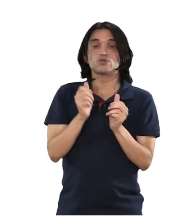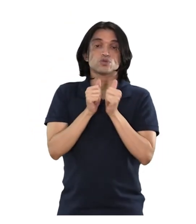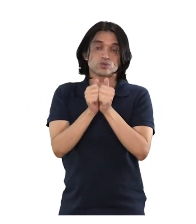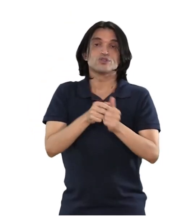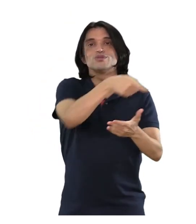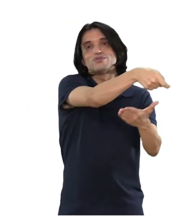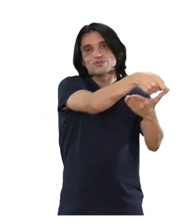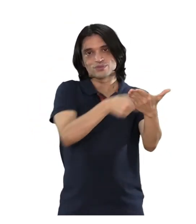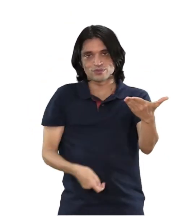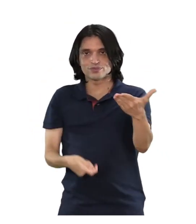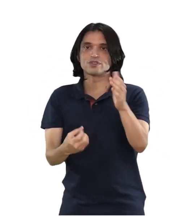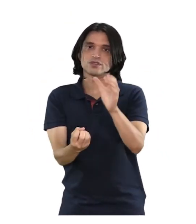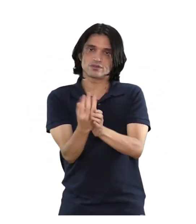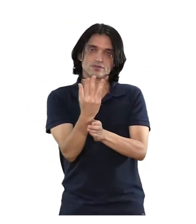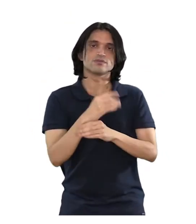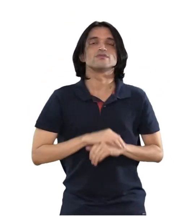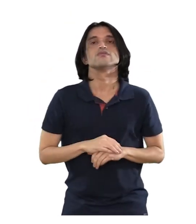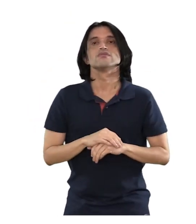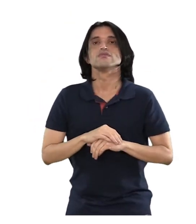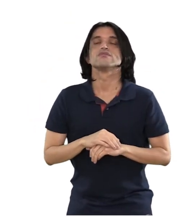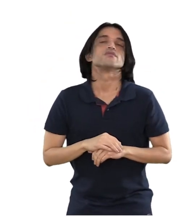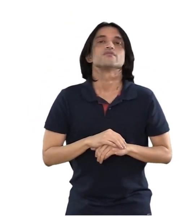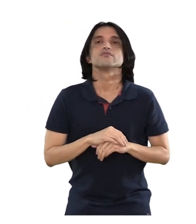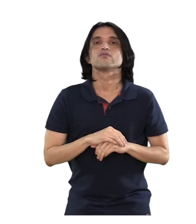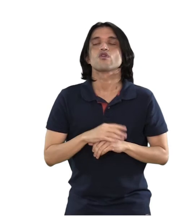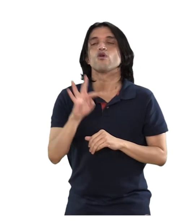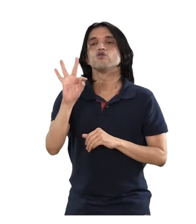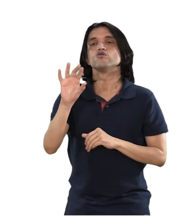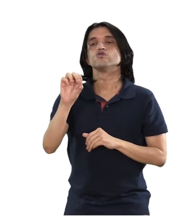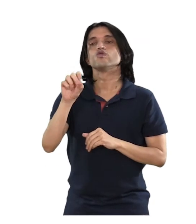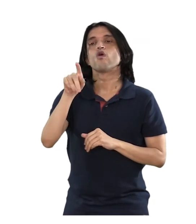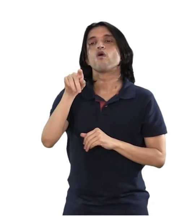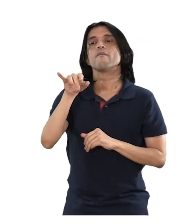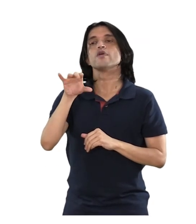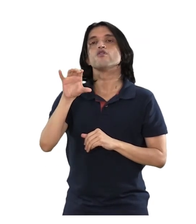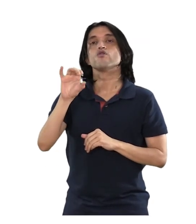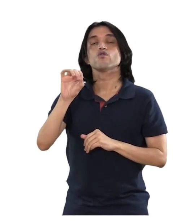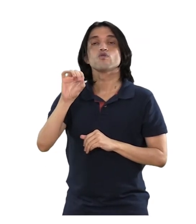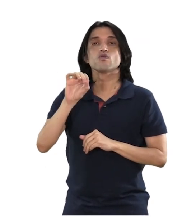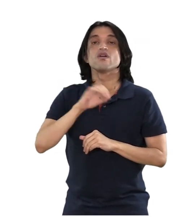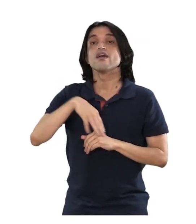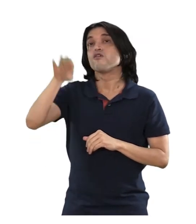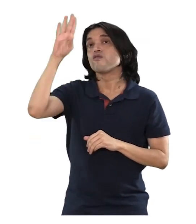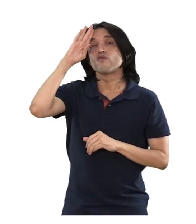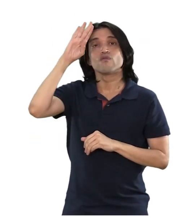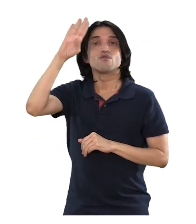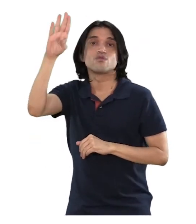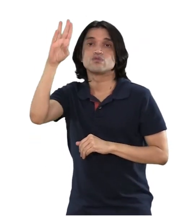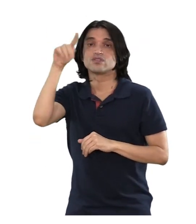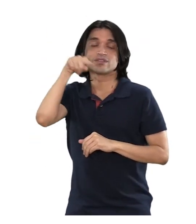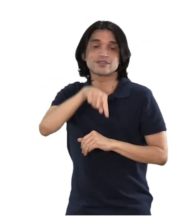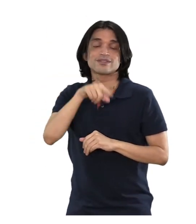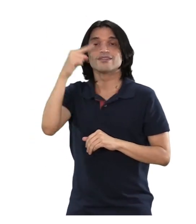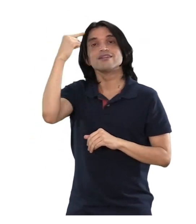tópico frasal é o foco central por meio do qual as ideias se norteiam e se encaixam. Assim, um